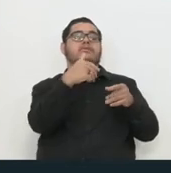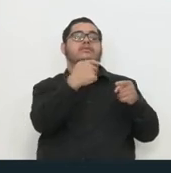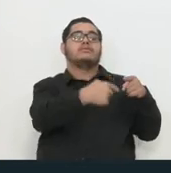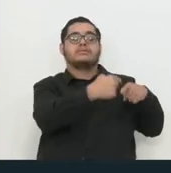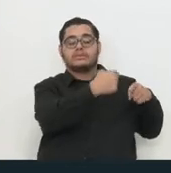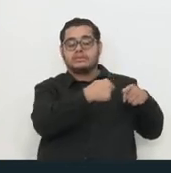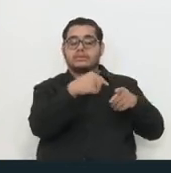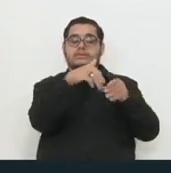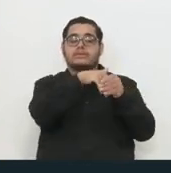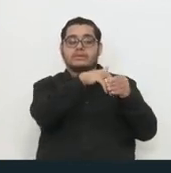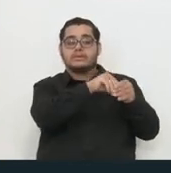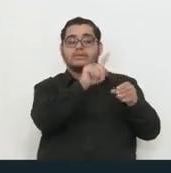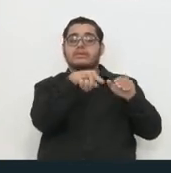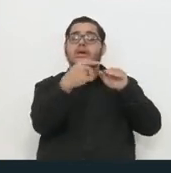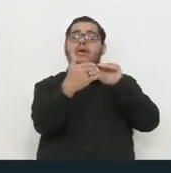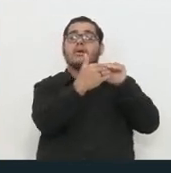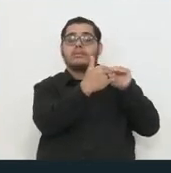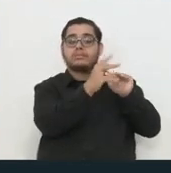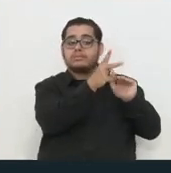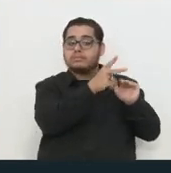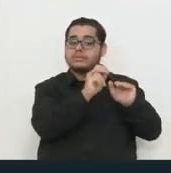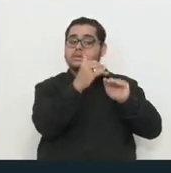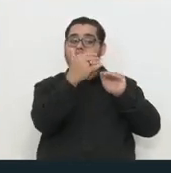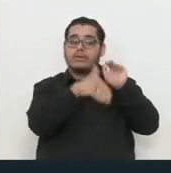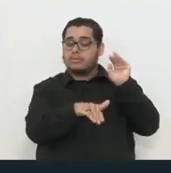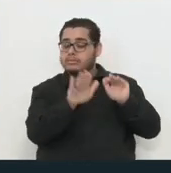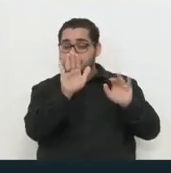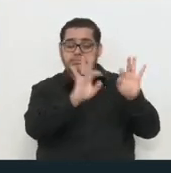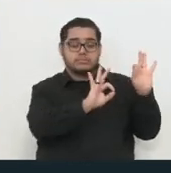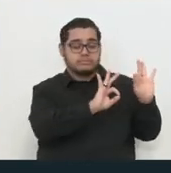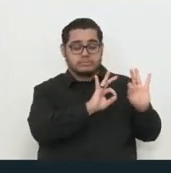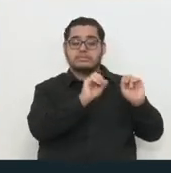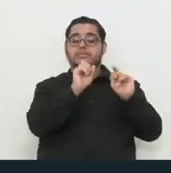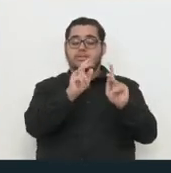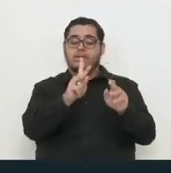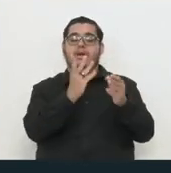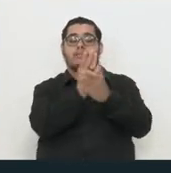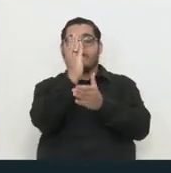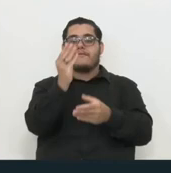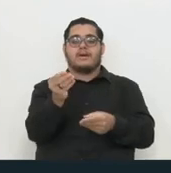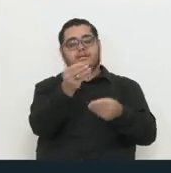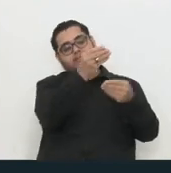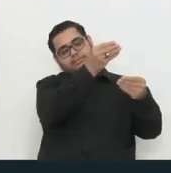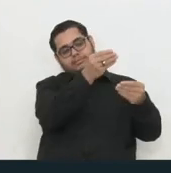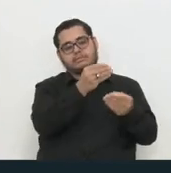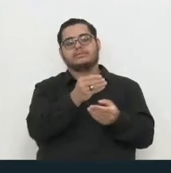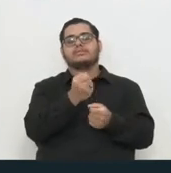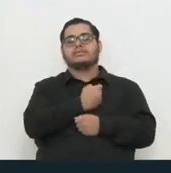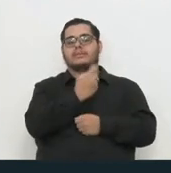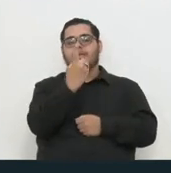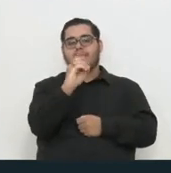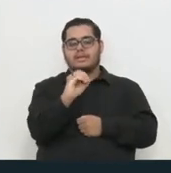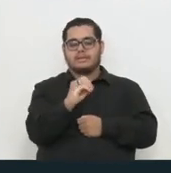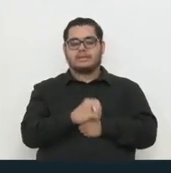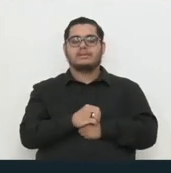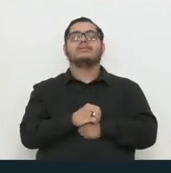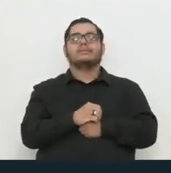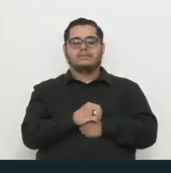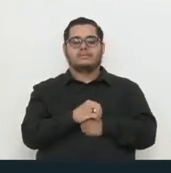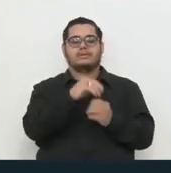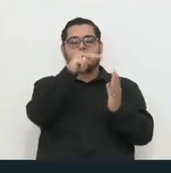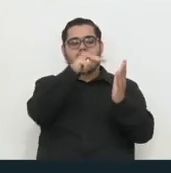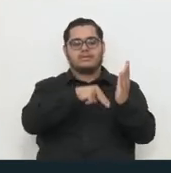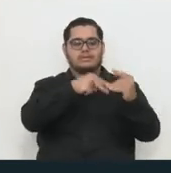os vereadores Como estão os contratos se manifestem encerrado a votação aprovado em caminho em si 10 e tem 10 leituras